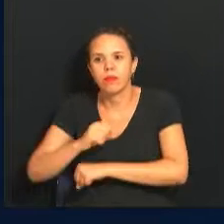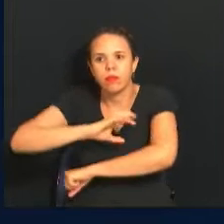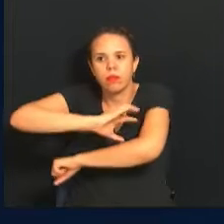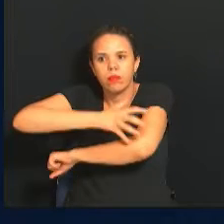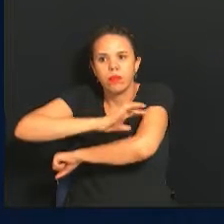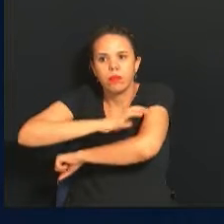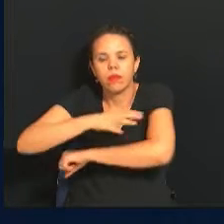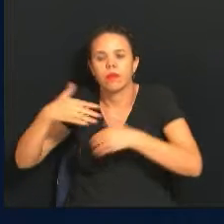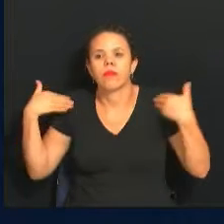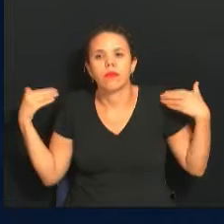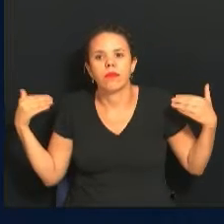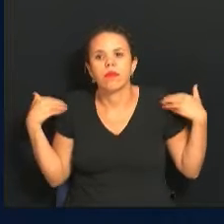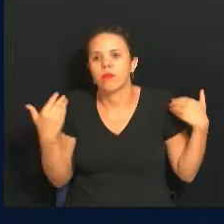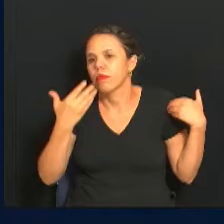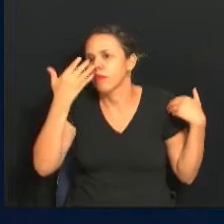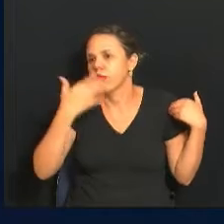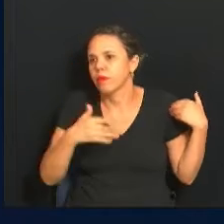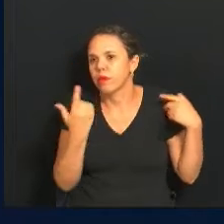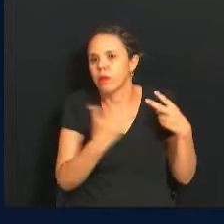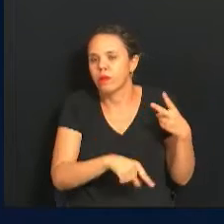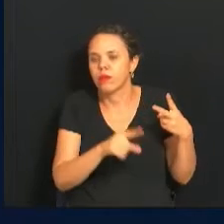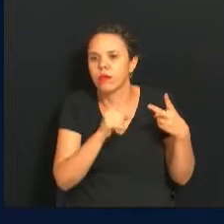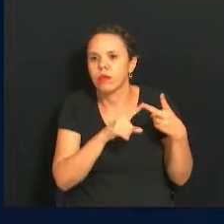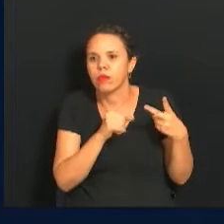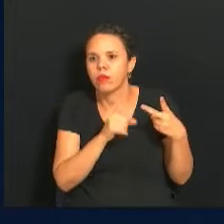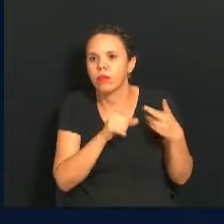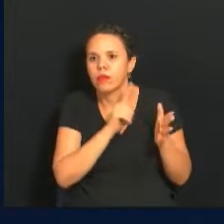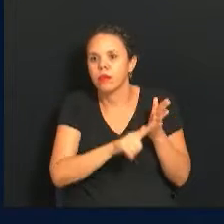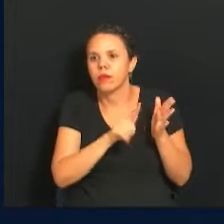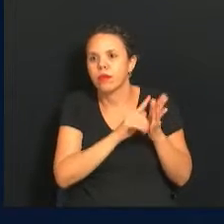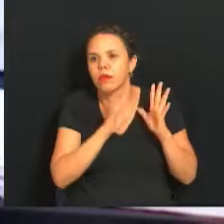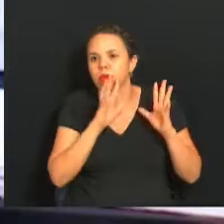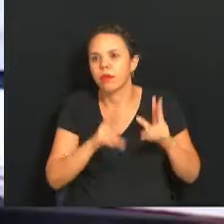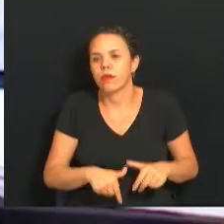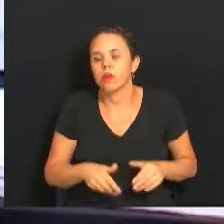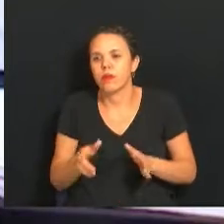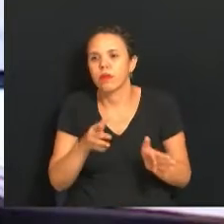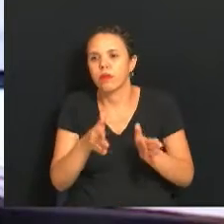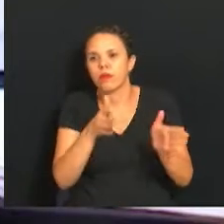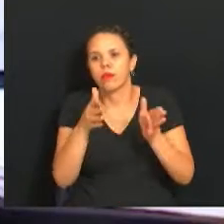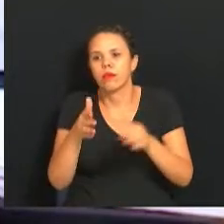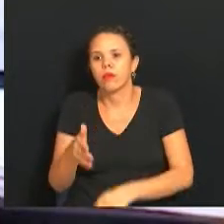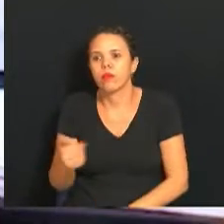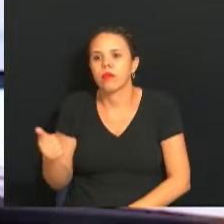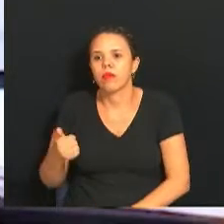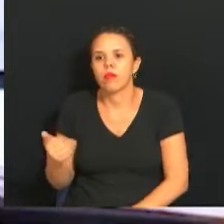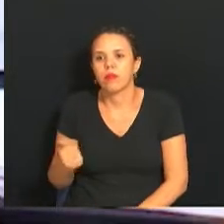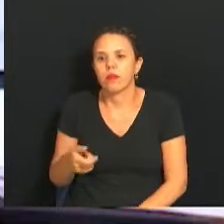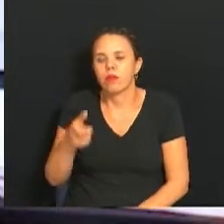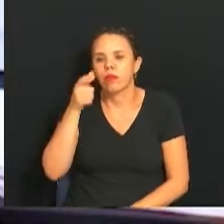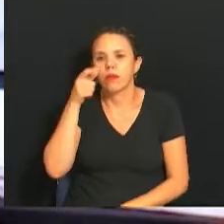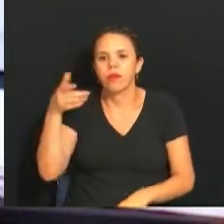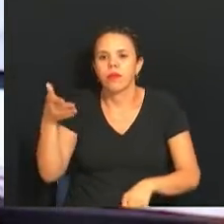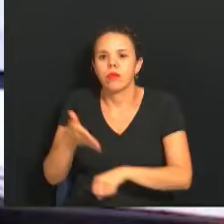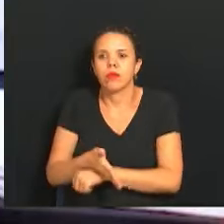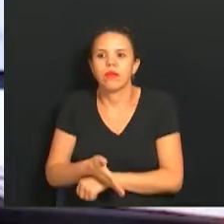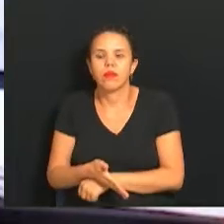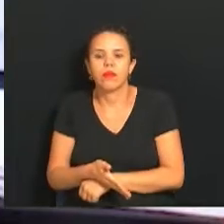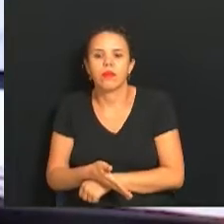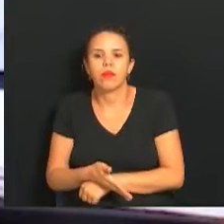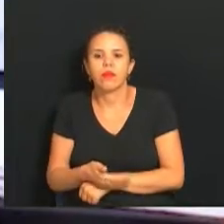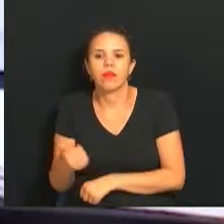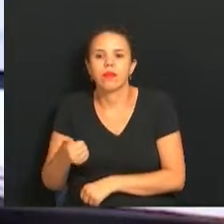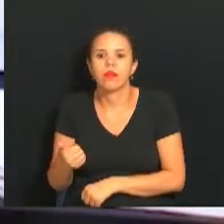área de lazer infantil, e a outra é a limpeza da margem do córrego. Então, primeiro a gente fez uma visita na parte 1.